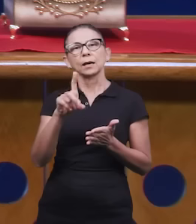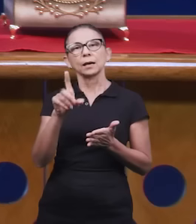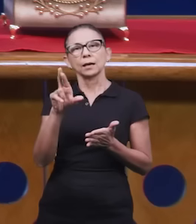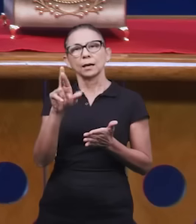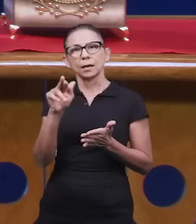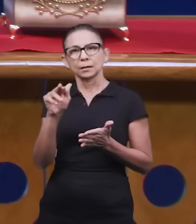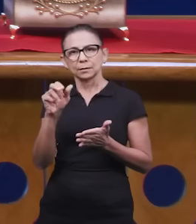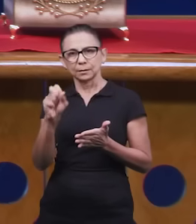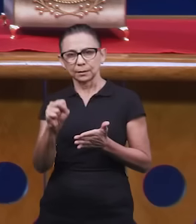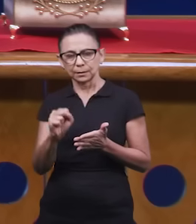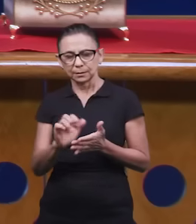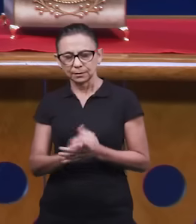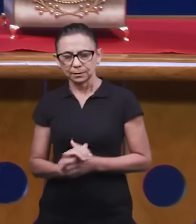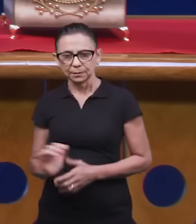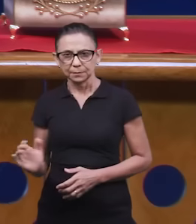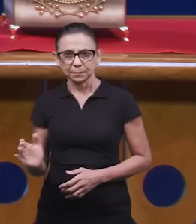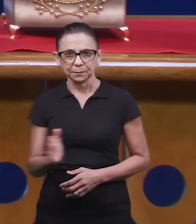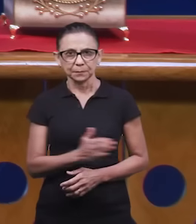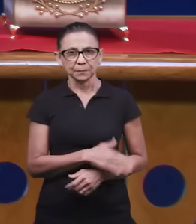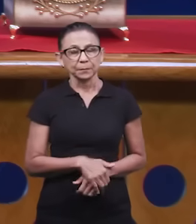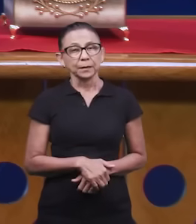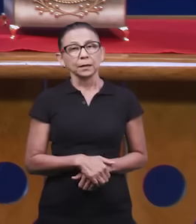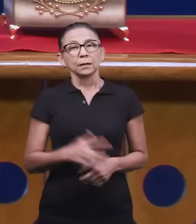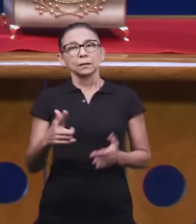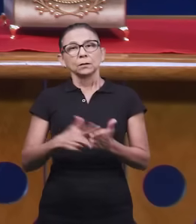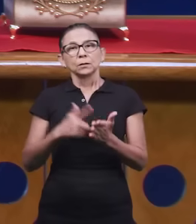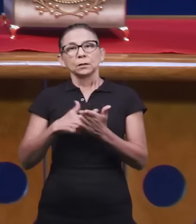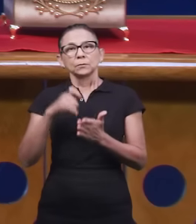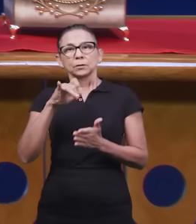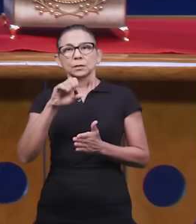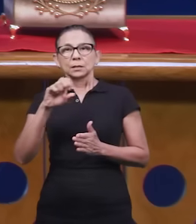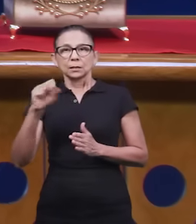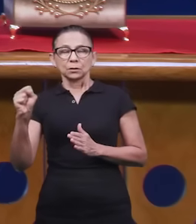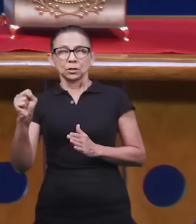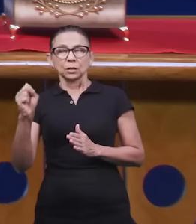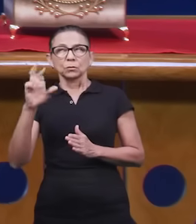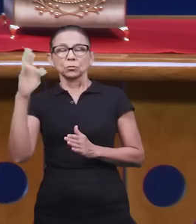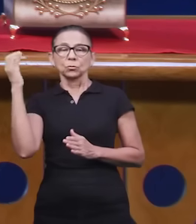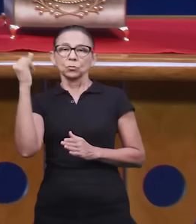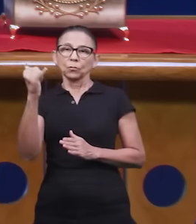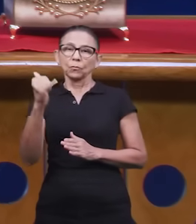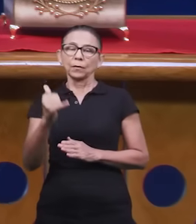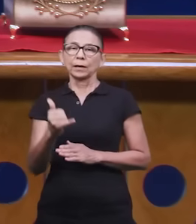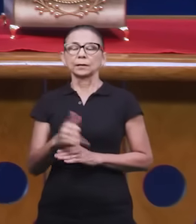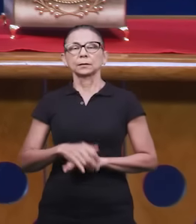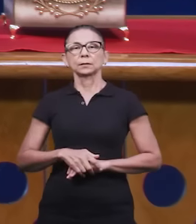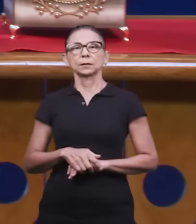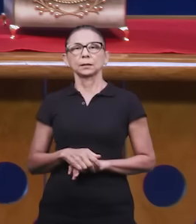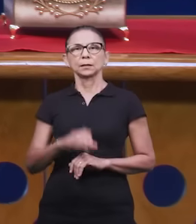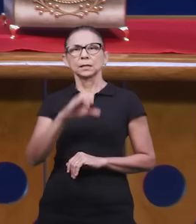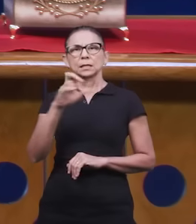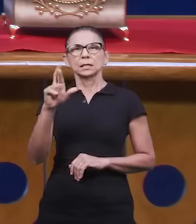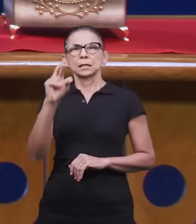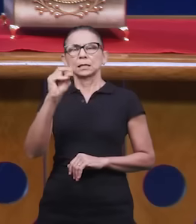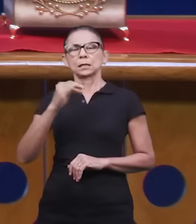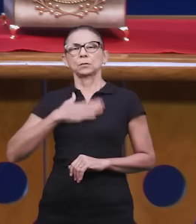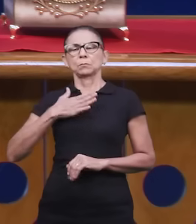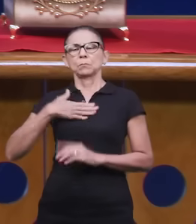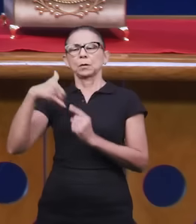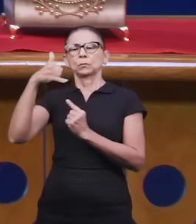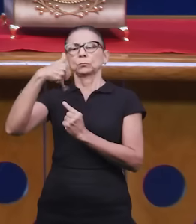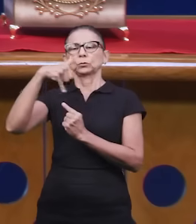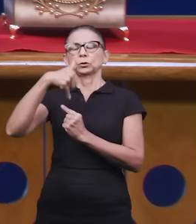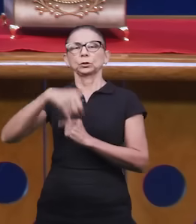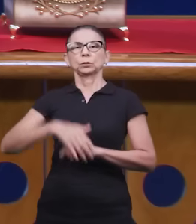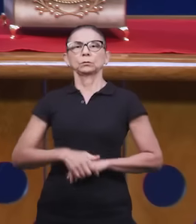No livro do profeta Isaías, o Senhor chama Ciro de meu ungido e chama Ciro também de meu pastor. Por que chamou